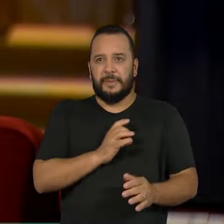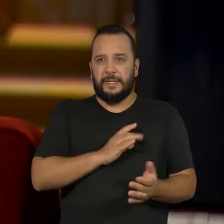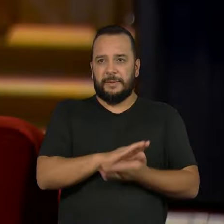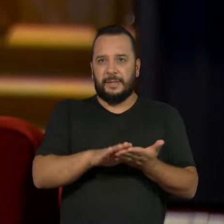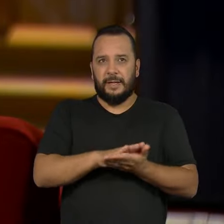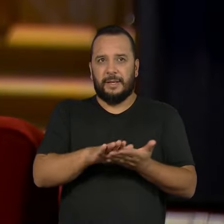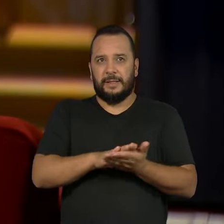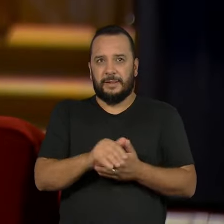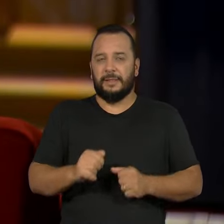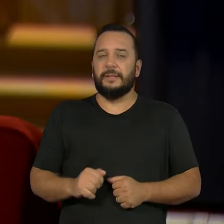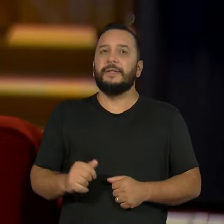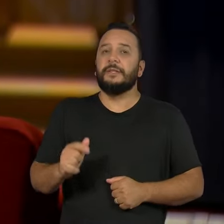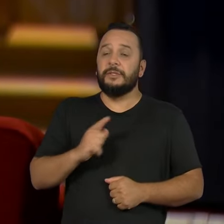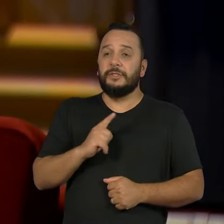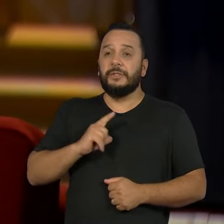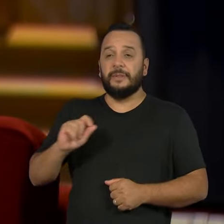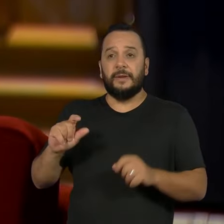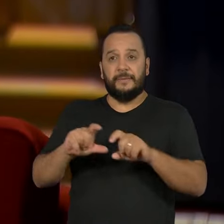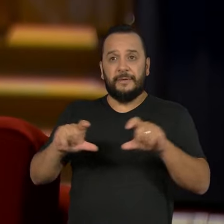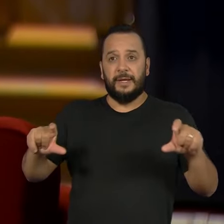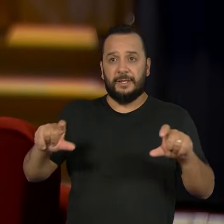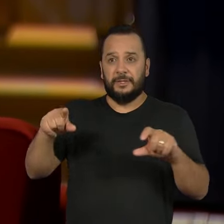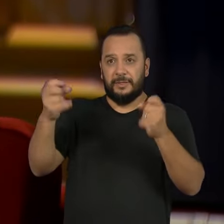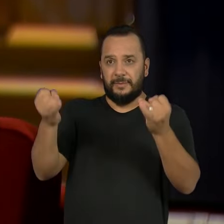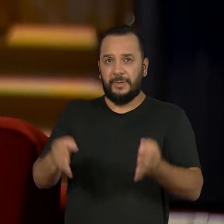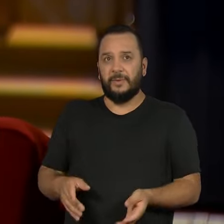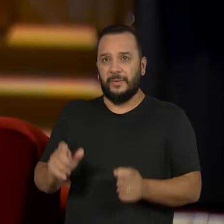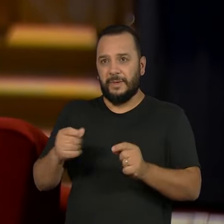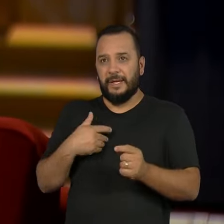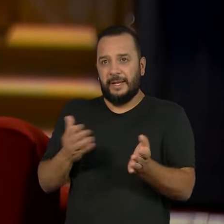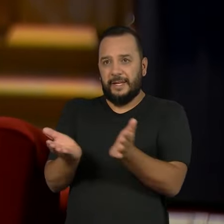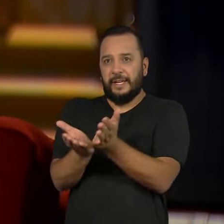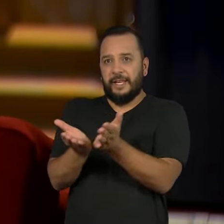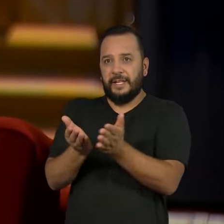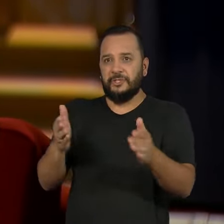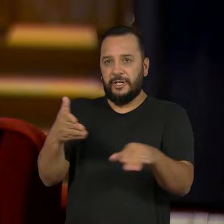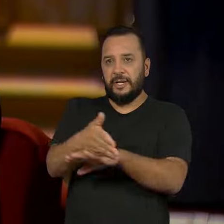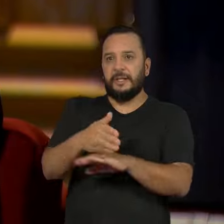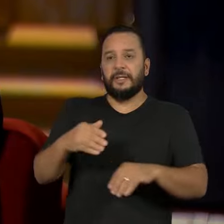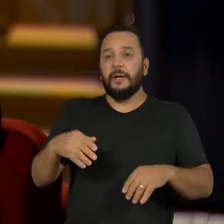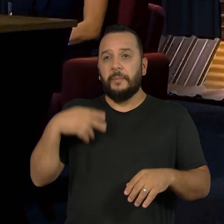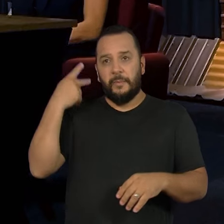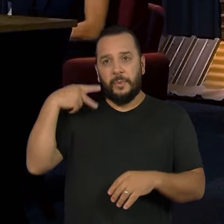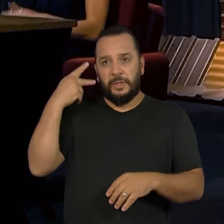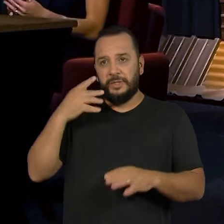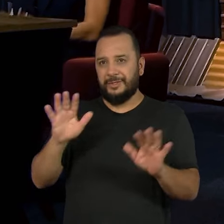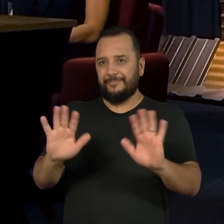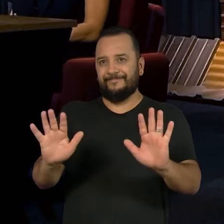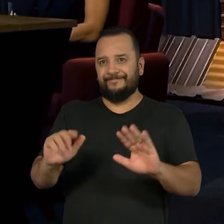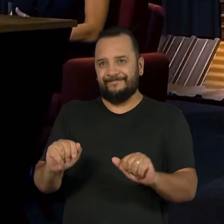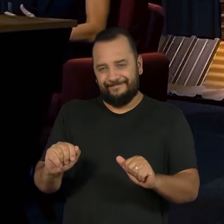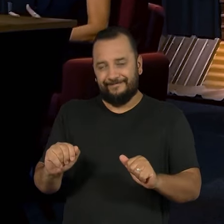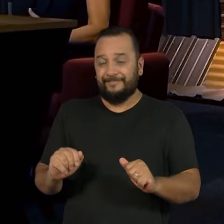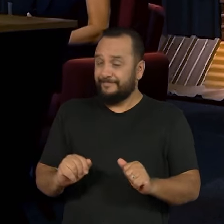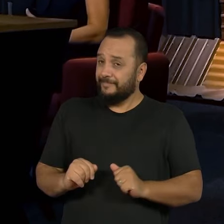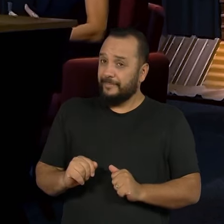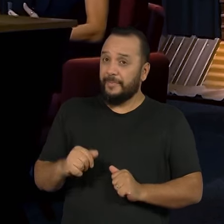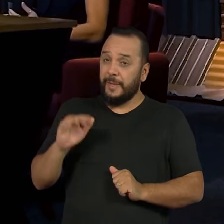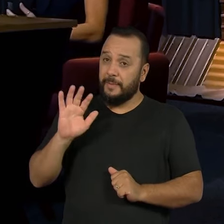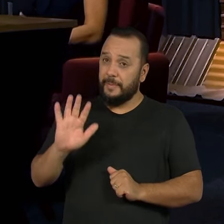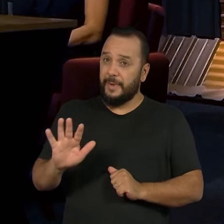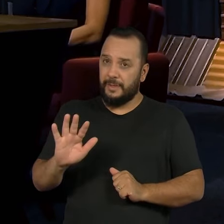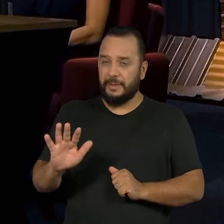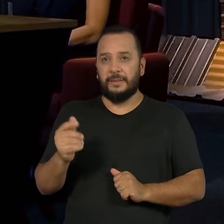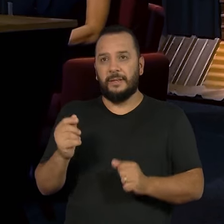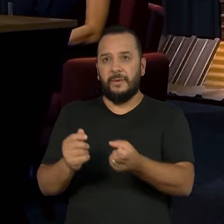existia o clássico bordão que vocês já falaram aqui né crente não se mete em política até então mas a partir daí